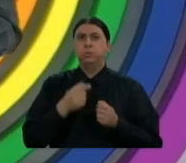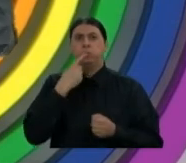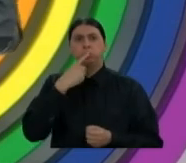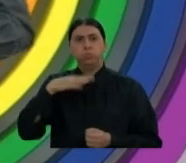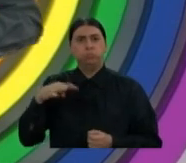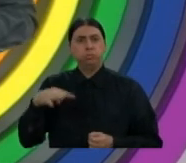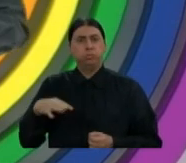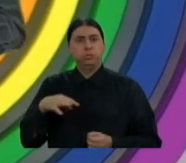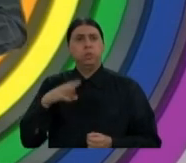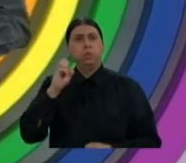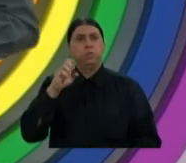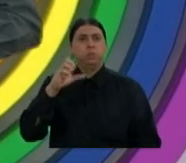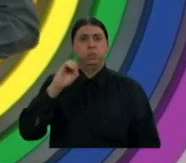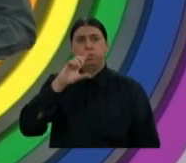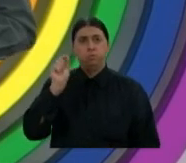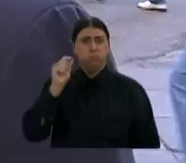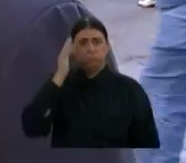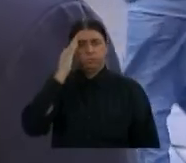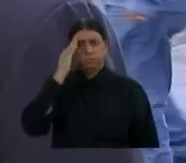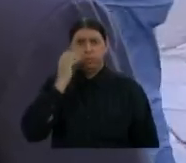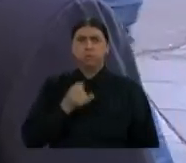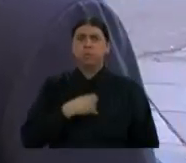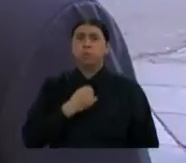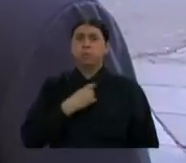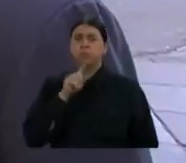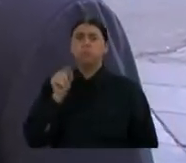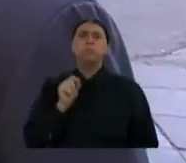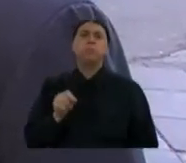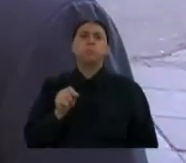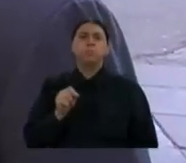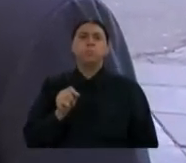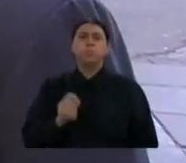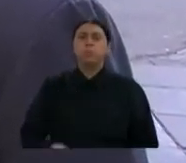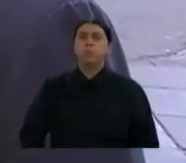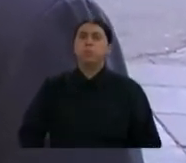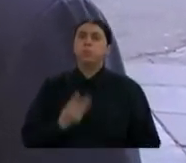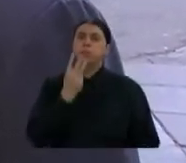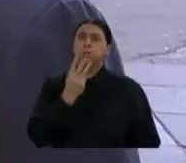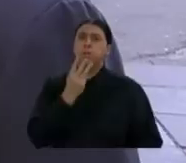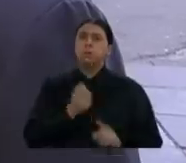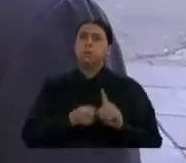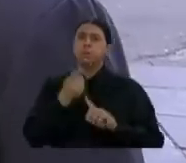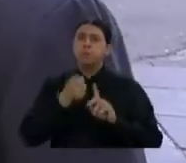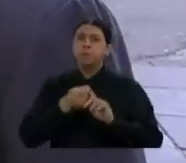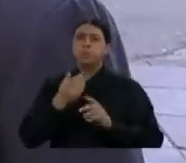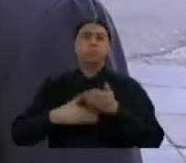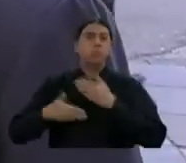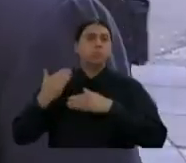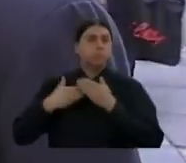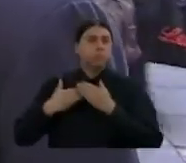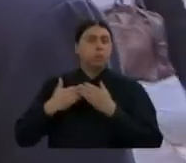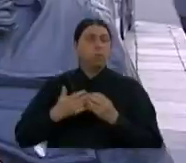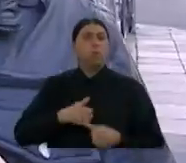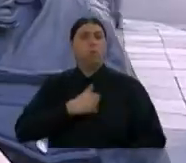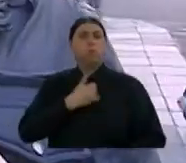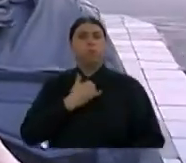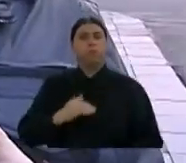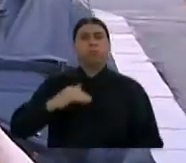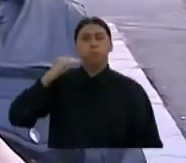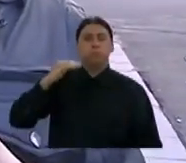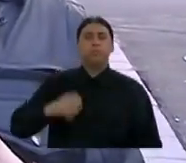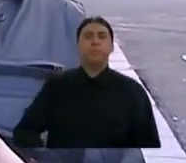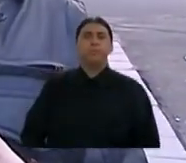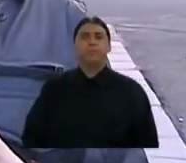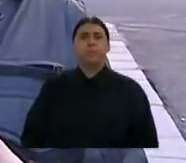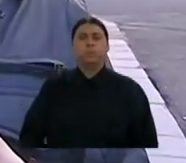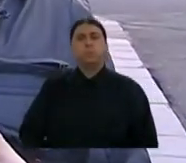qual idade daria preferência 300 é começar desde o começo queria que